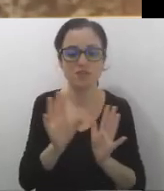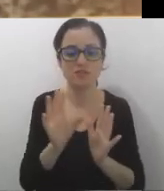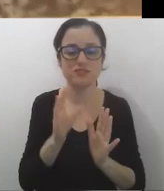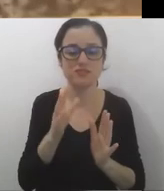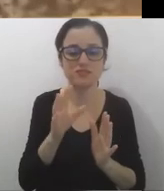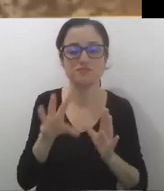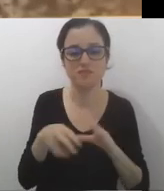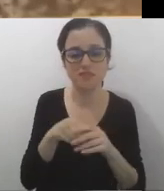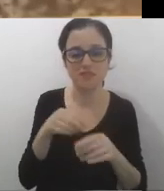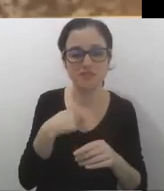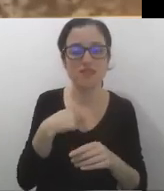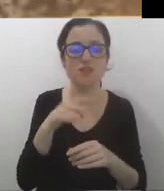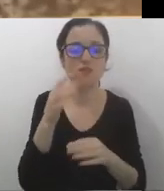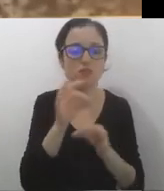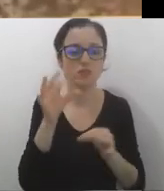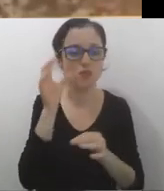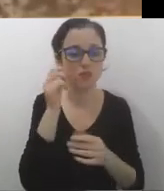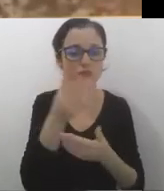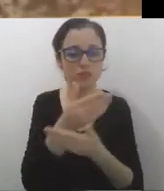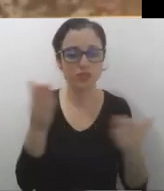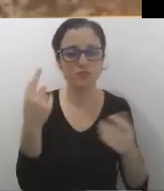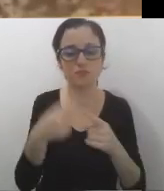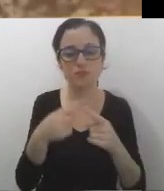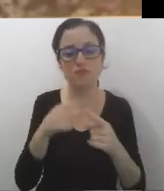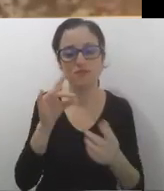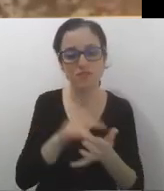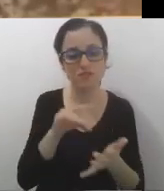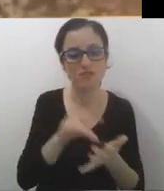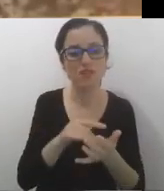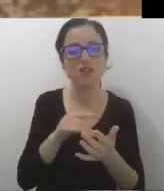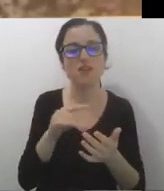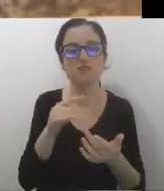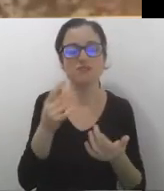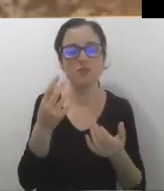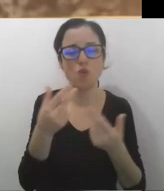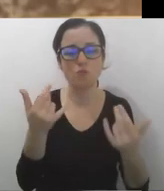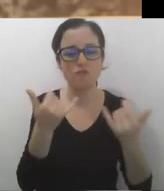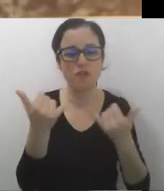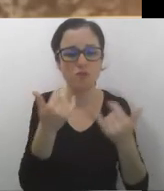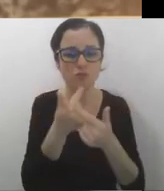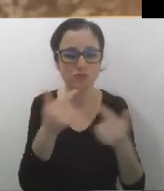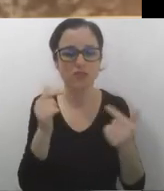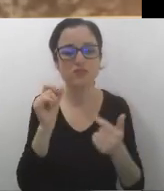essa é, sim, uma questão... para mim, que era muito importante ouvir.